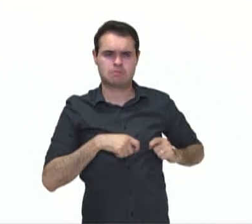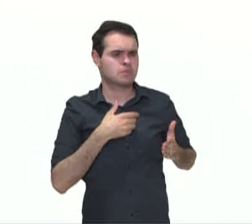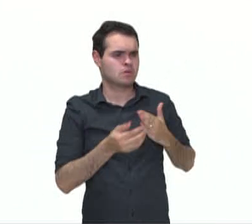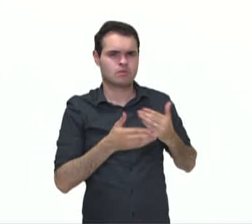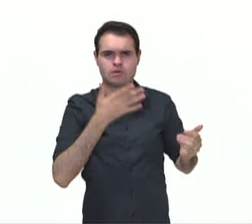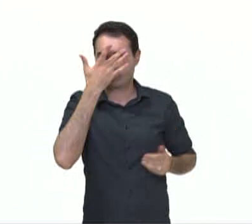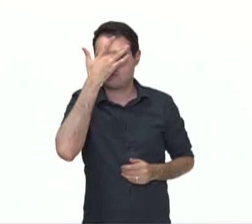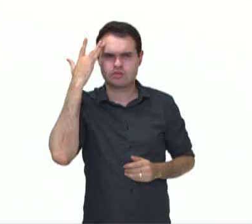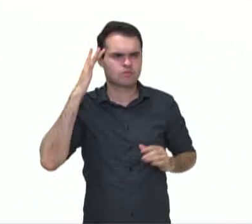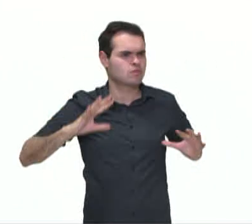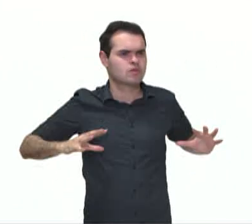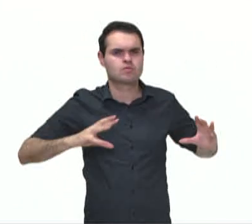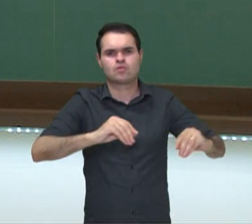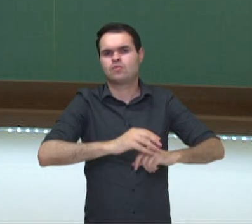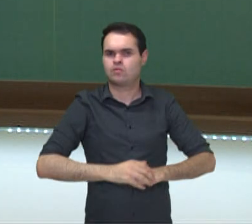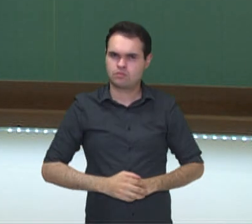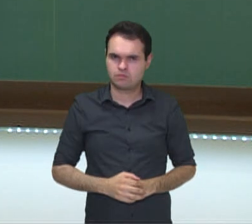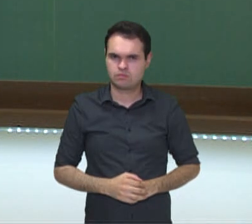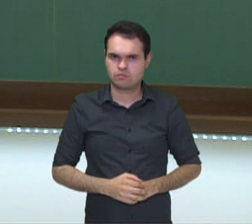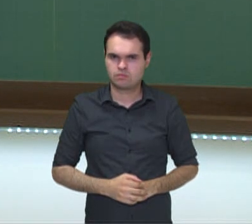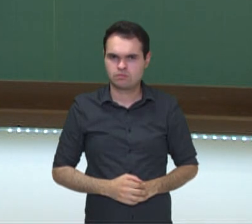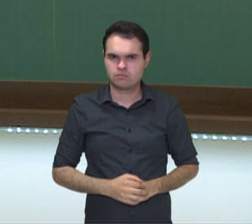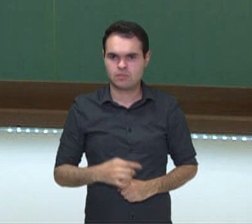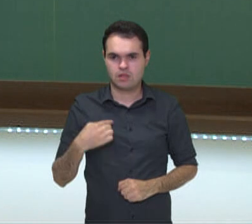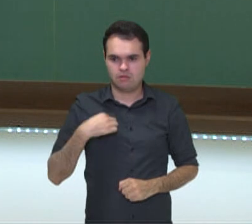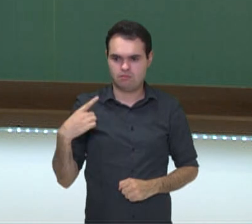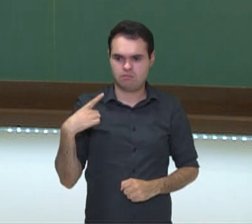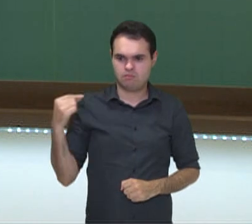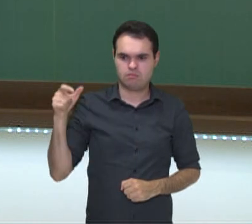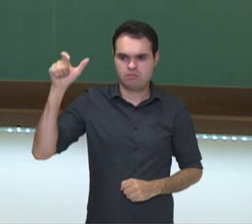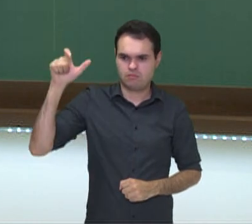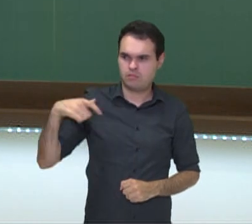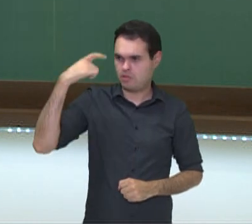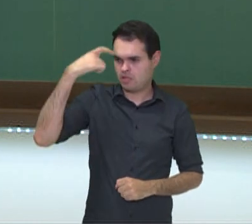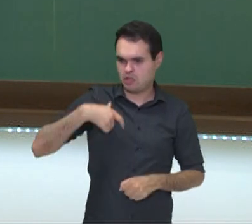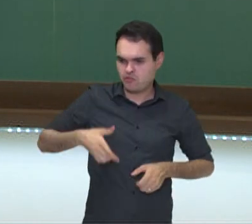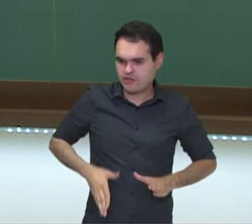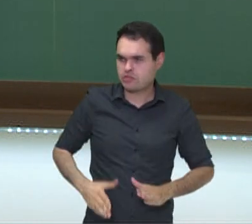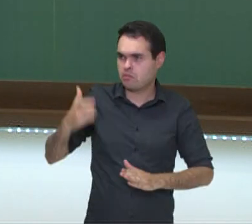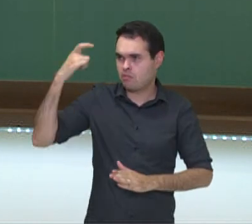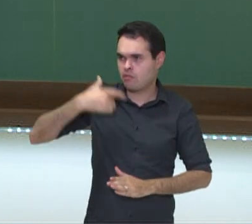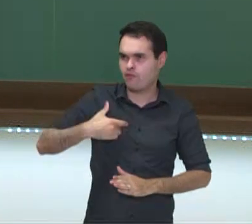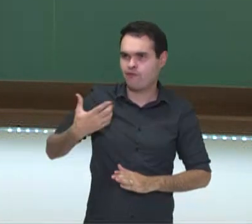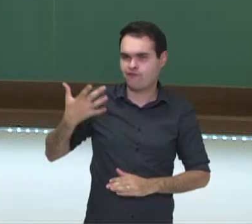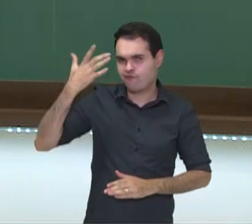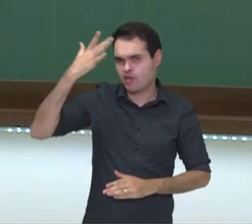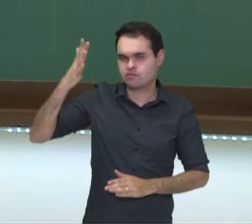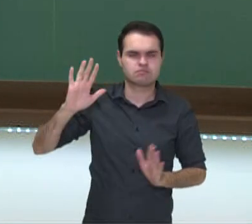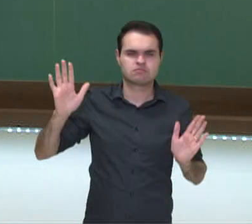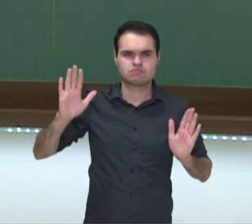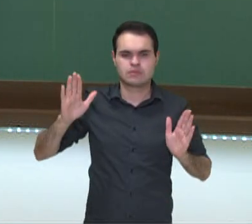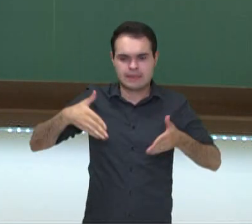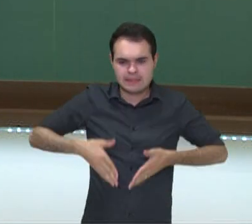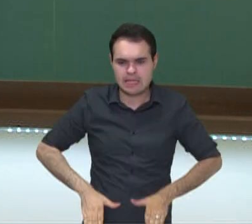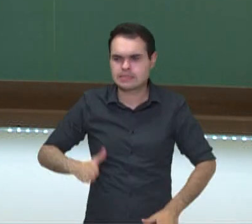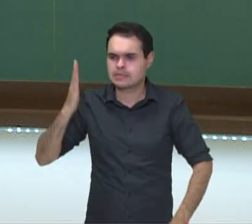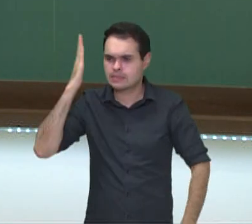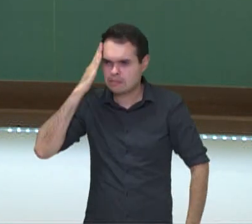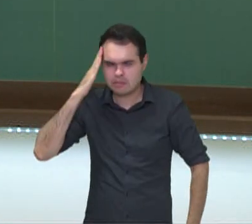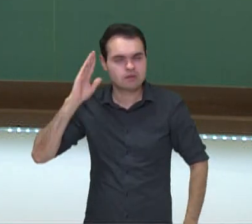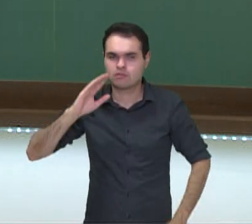possível para todos. Eu não preciso ter vocação, eu não preciso nascer sabendo. Ninguém nasce sabendo, a gente